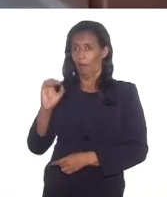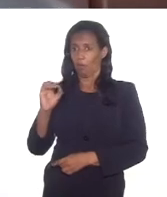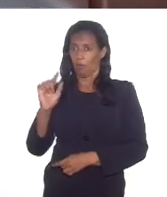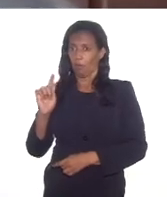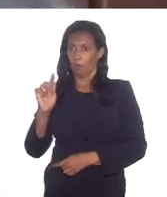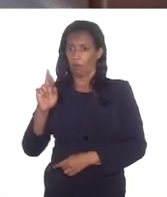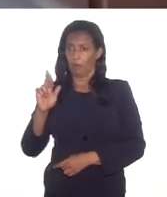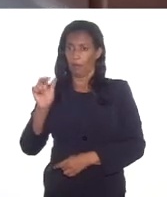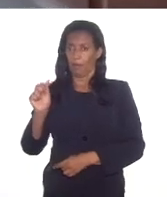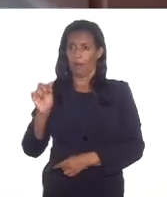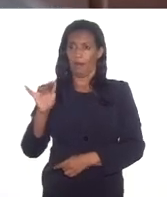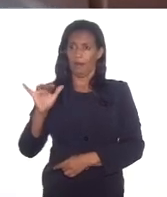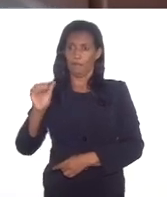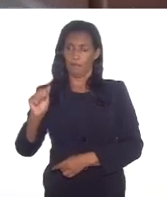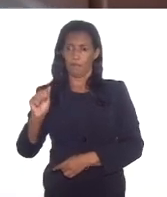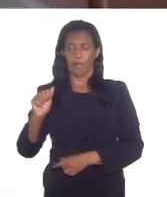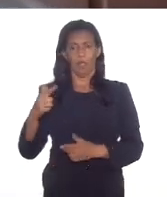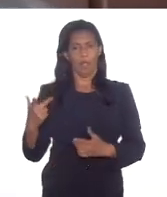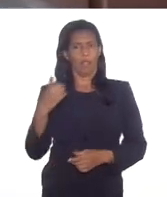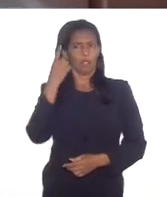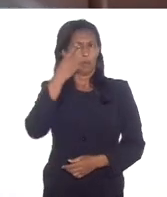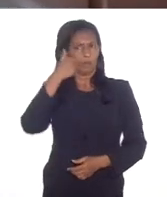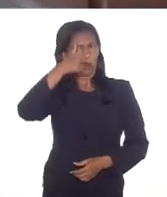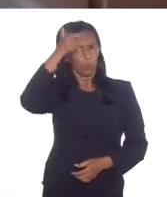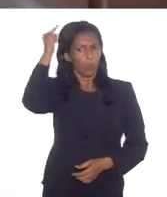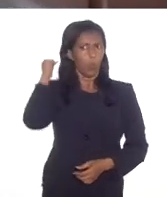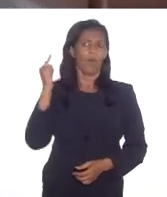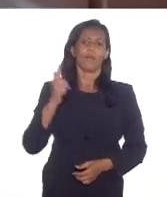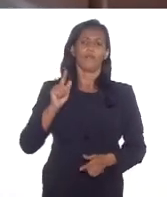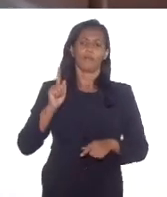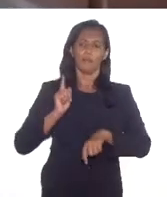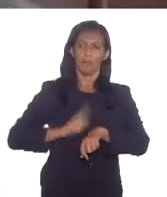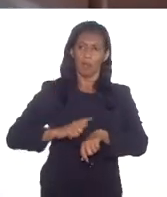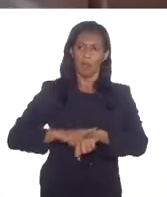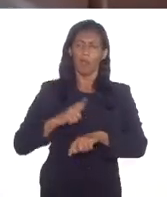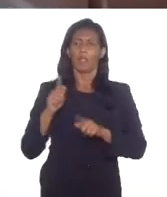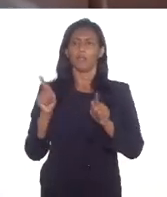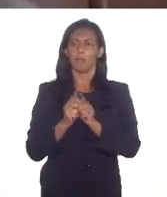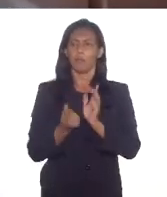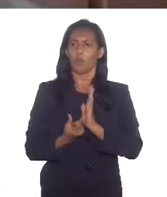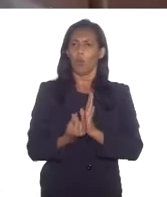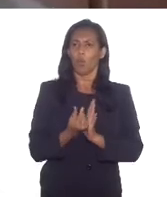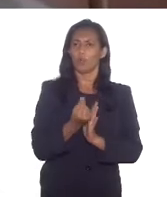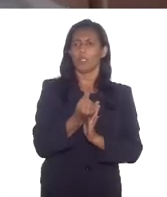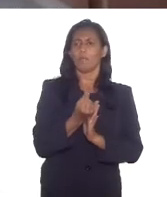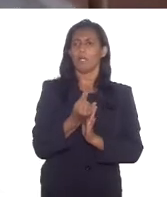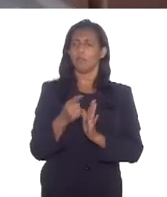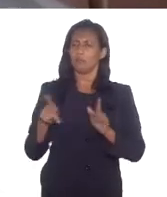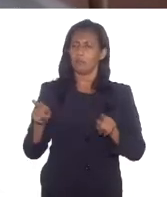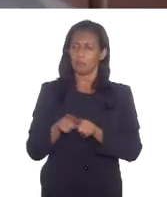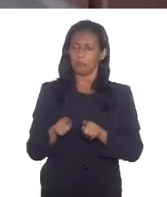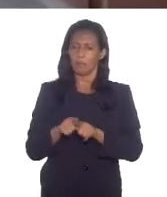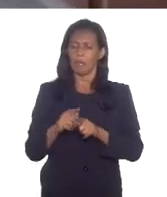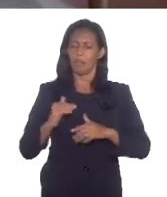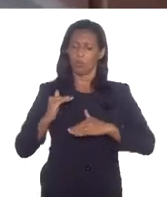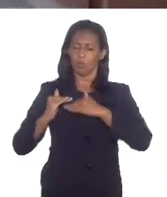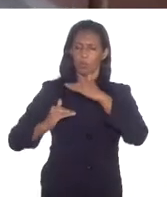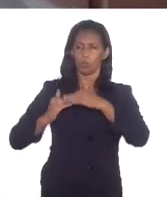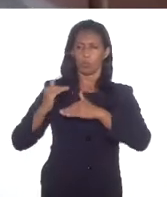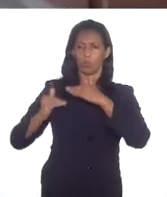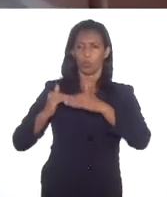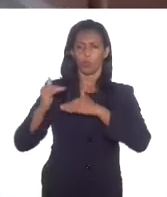Luiz Paulo, no momento, fez inclusive uma referência ao próprio orçamento da autarquia, né, o processo